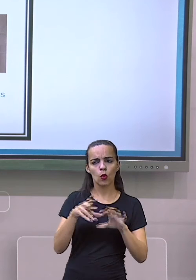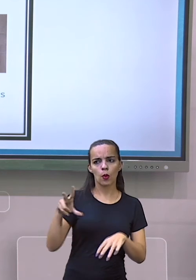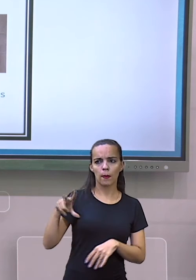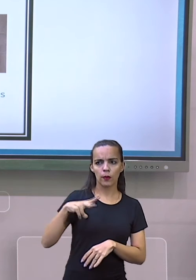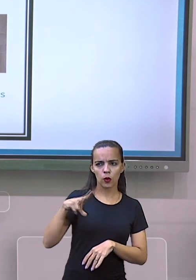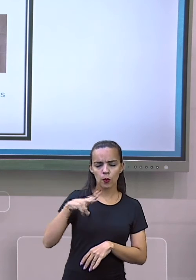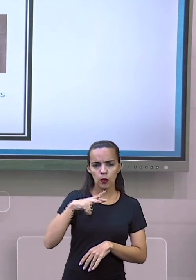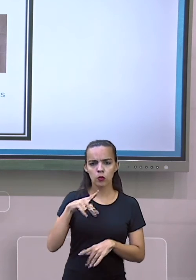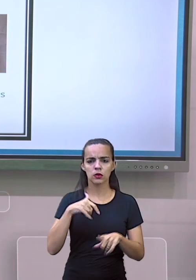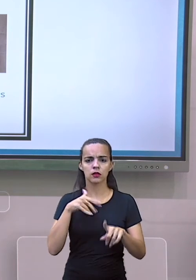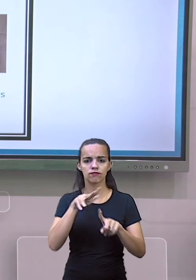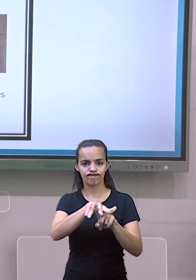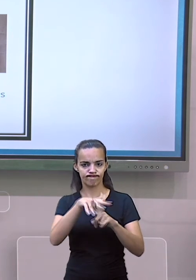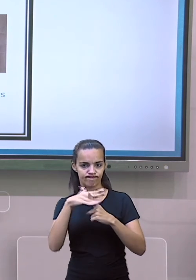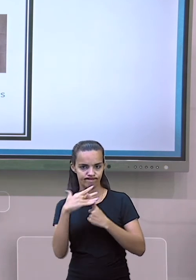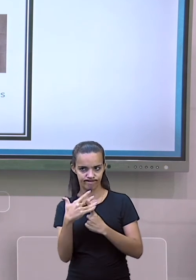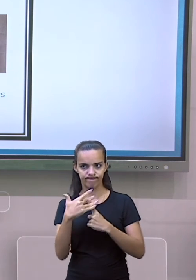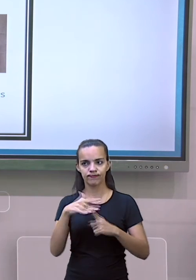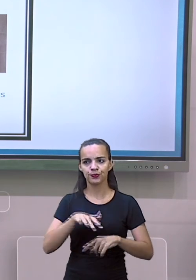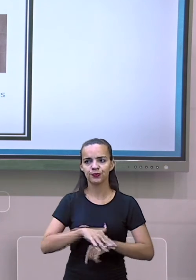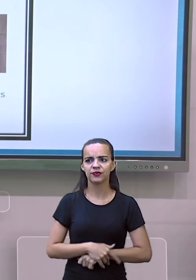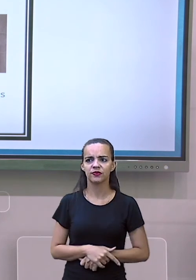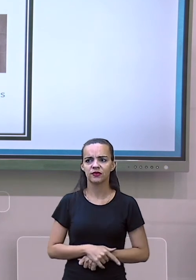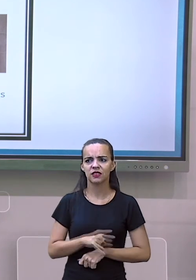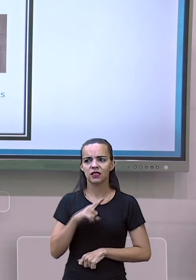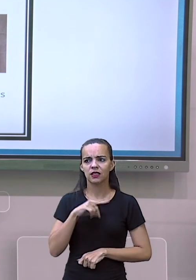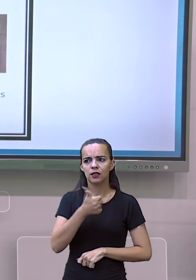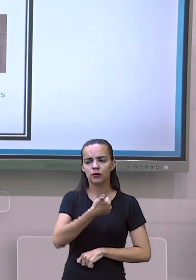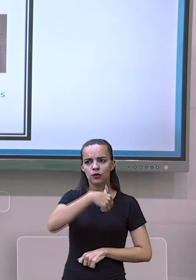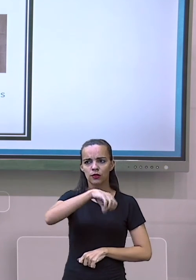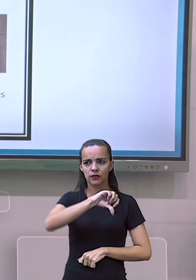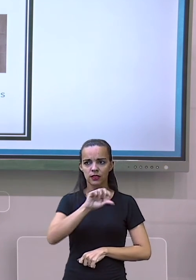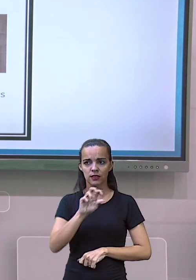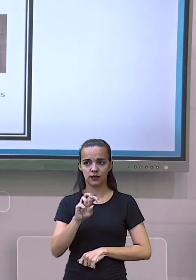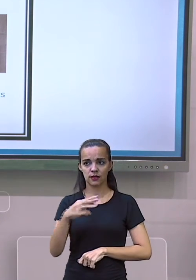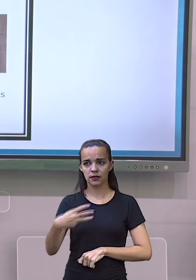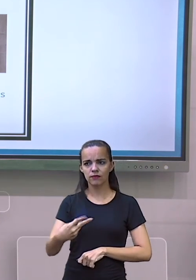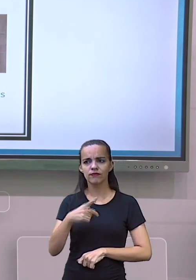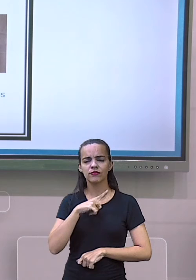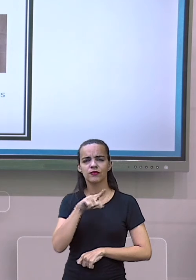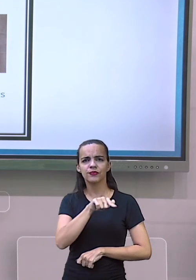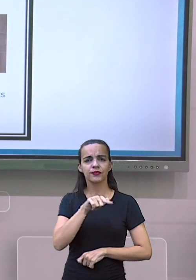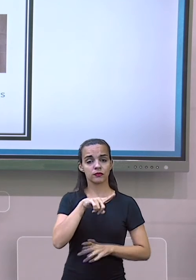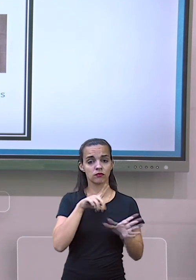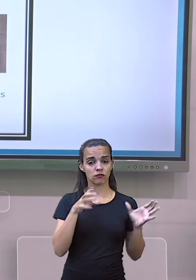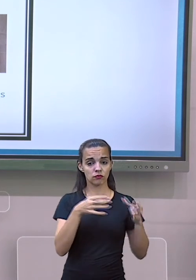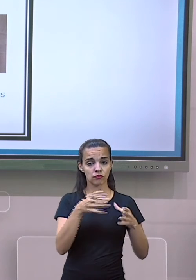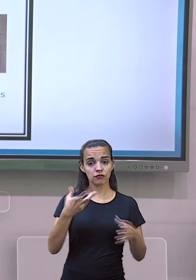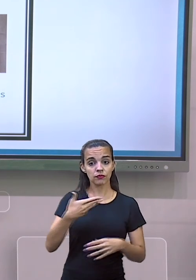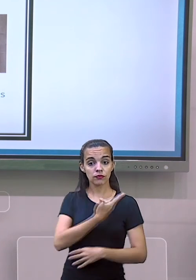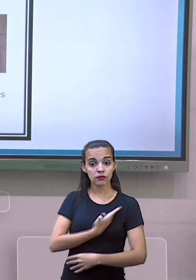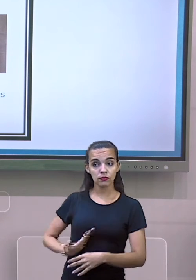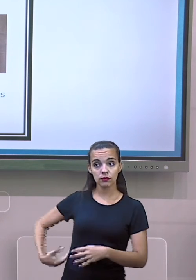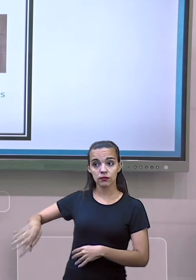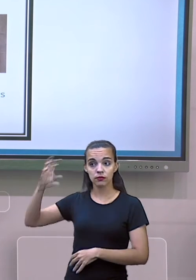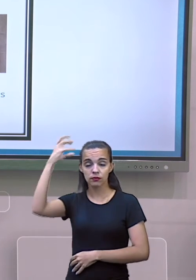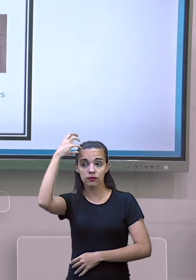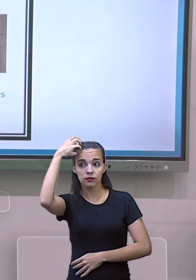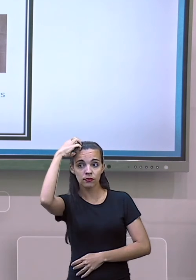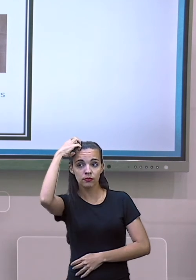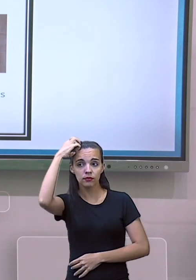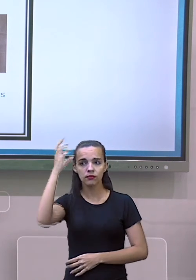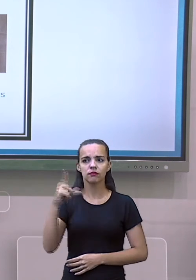Socialistas Soviéticas. Em 1917, a monarquia foi derrubada por uma revolução, né? Foram